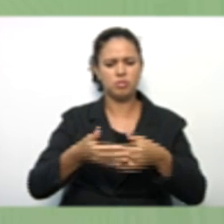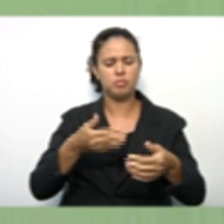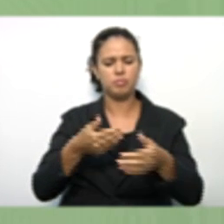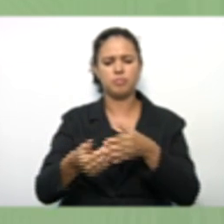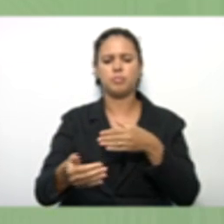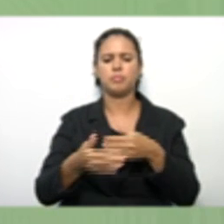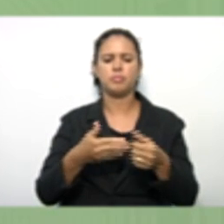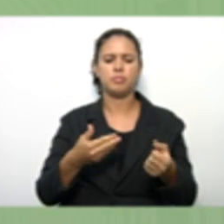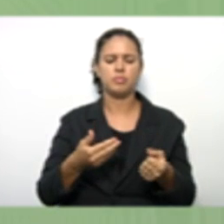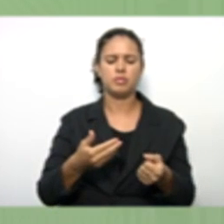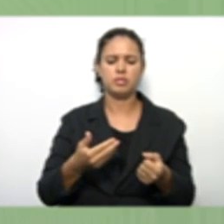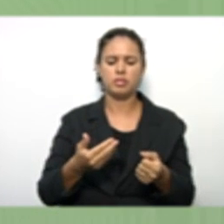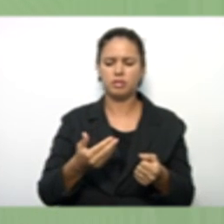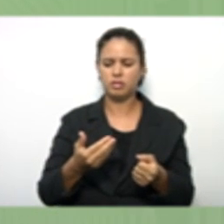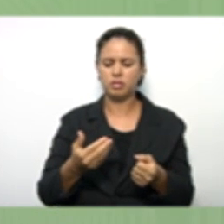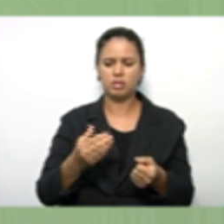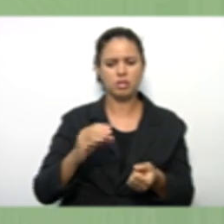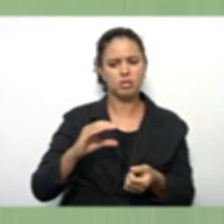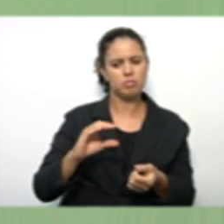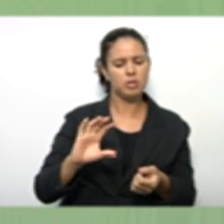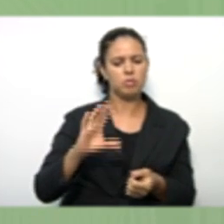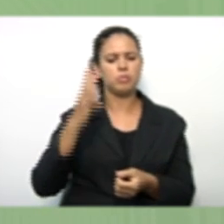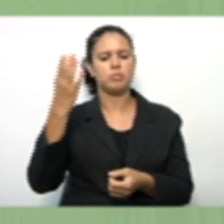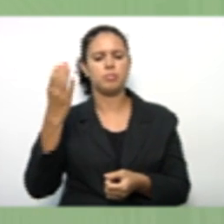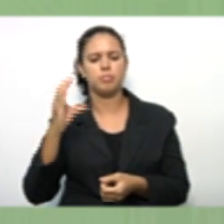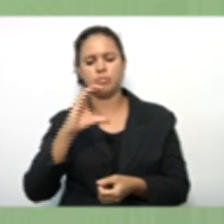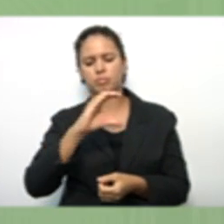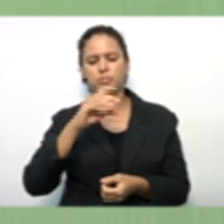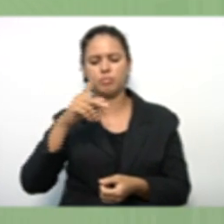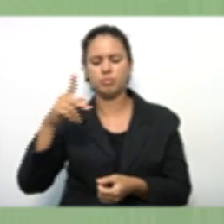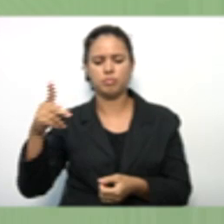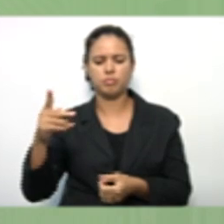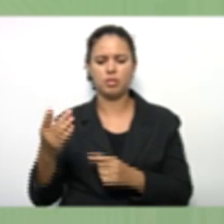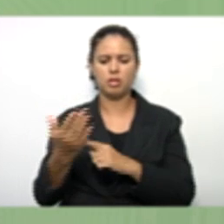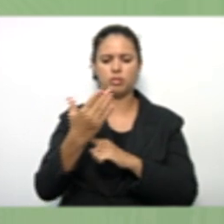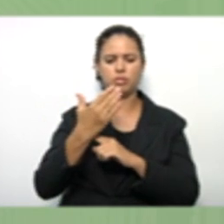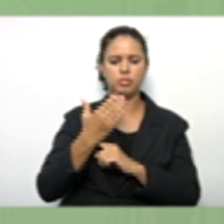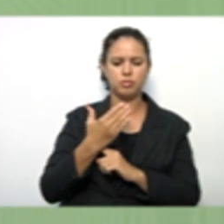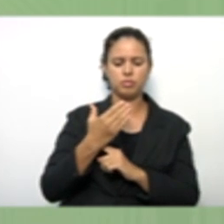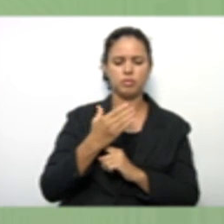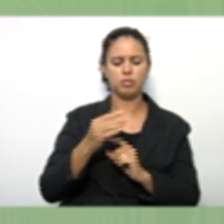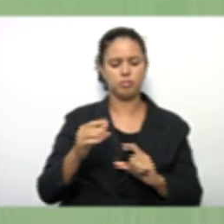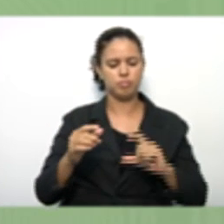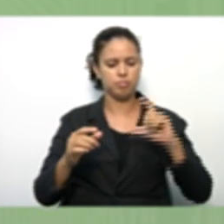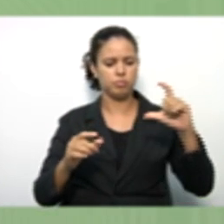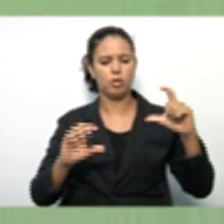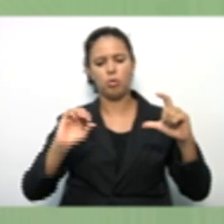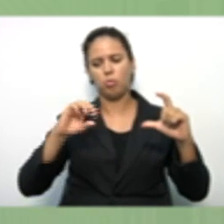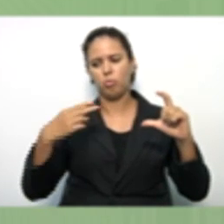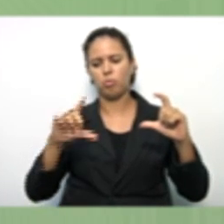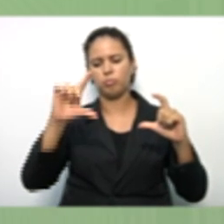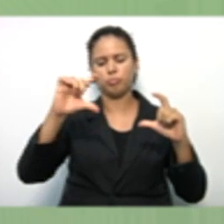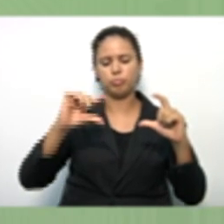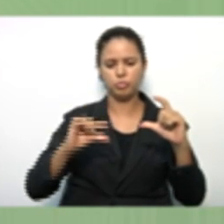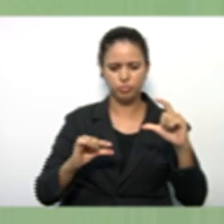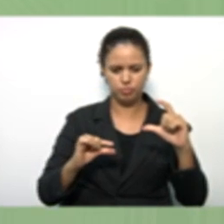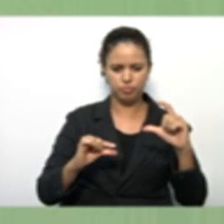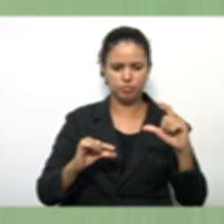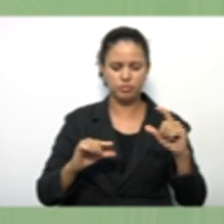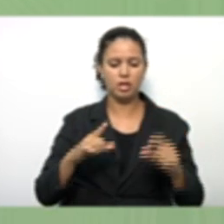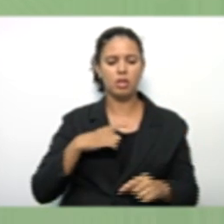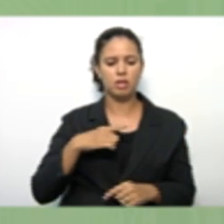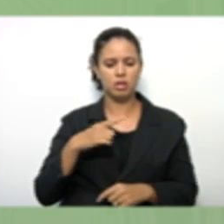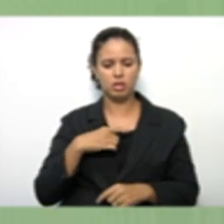diminuir o patrimônio ou o resultado da entidade. Nós temos atos